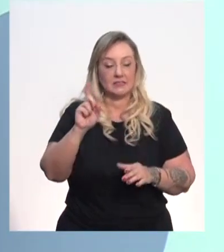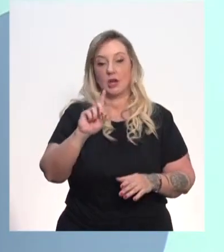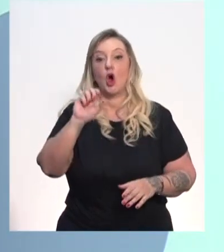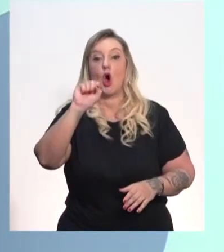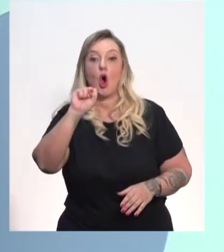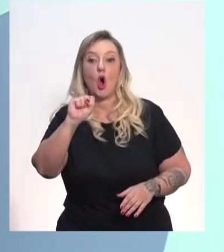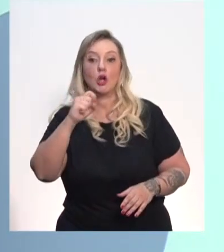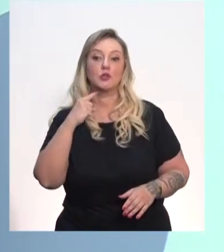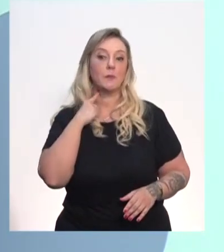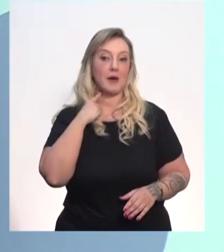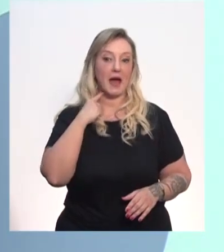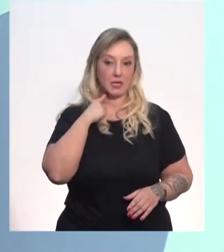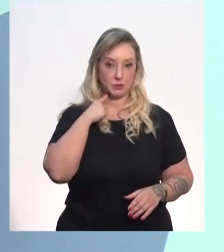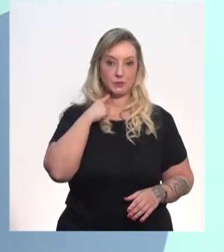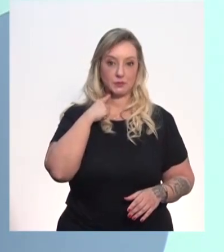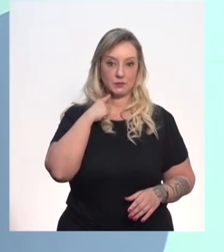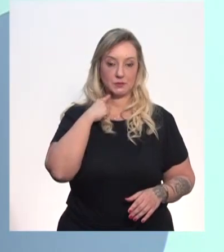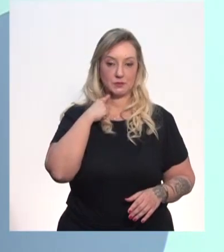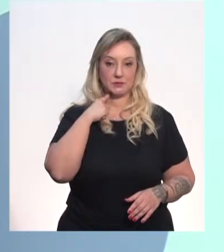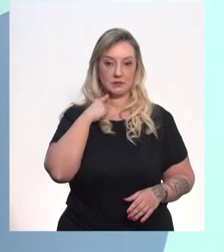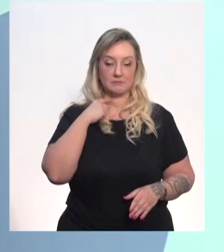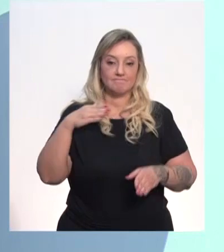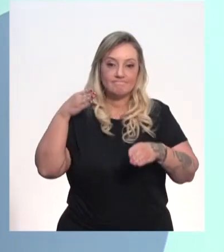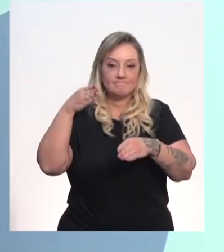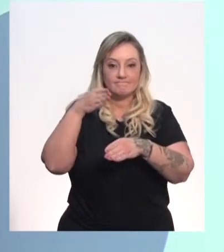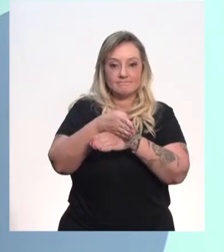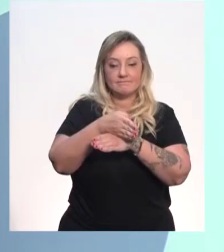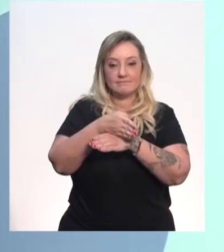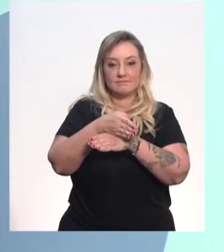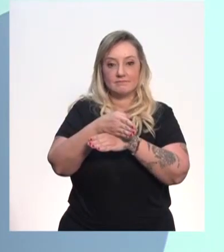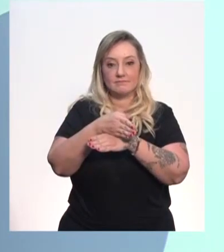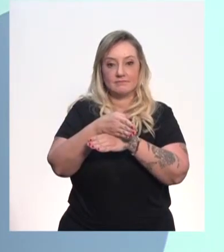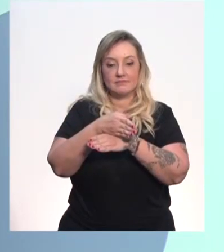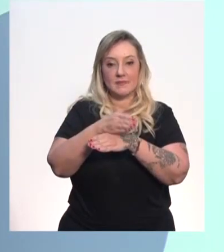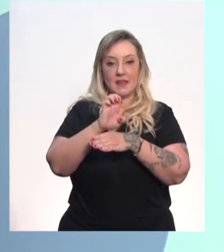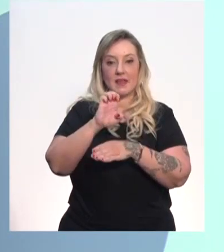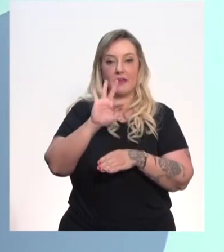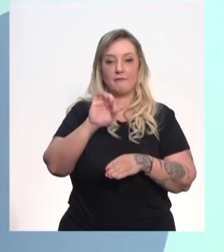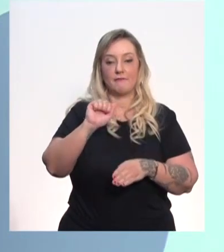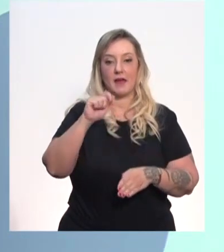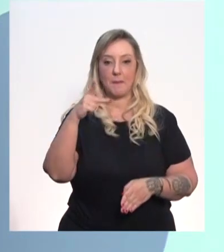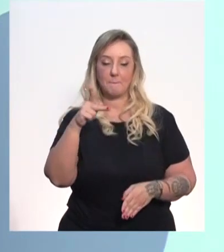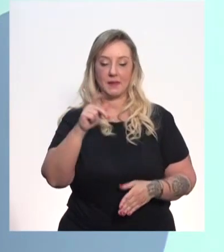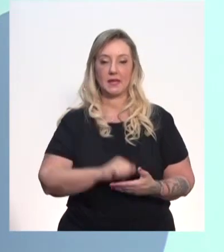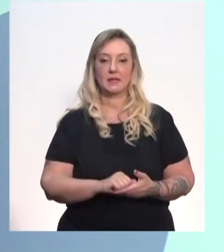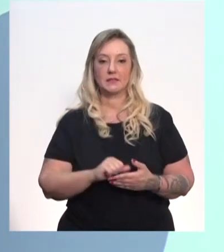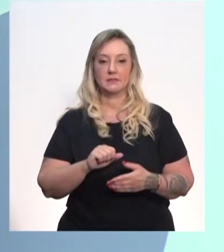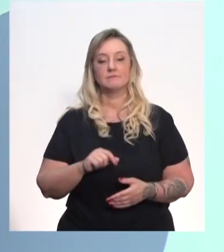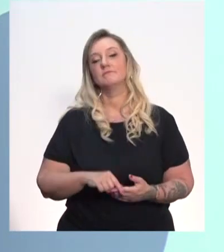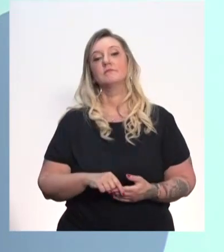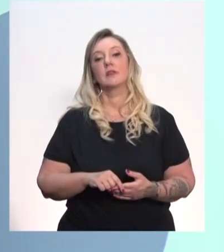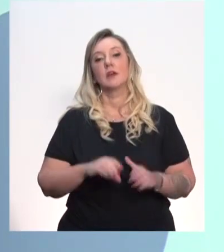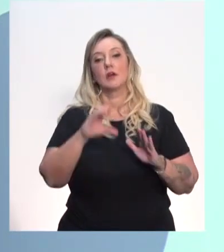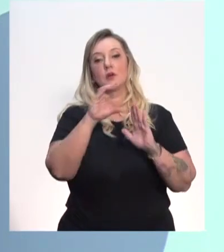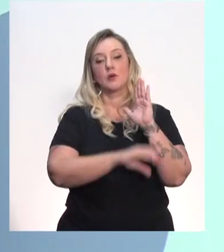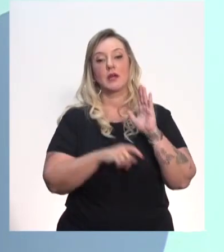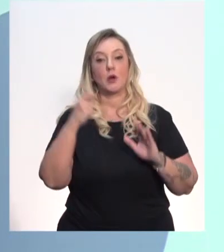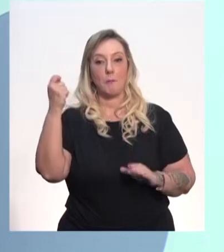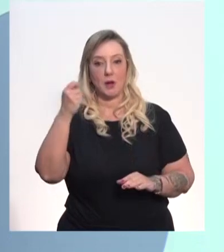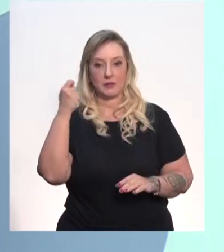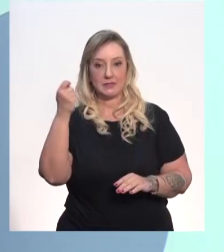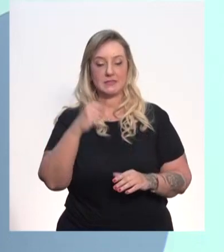trabalho em relação à nossa área hoje, a área de linguagens. Muito bem-vinda, muito obrigado e passo a